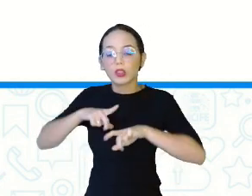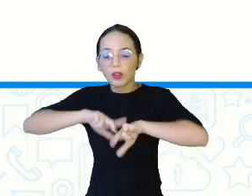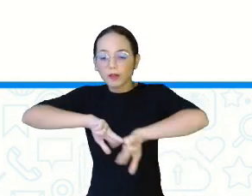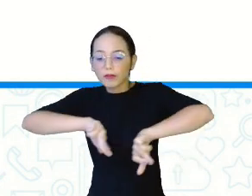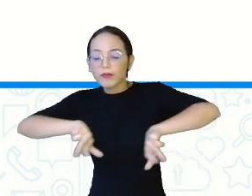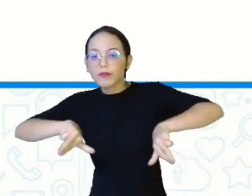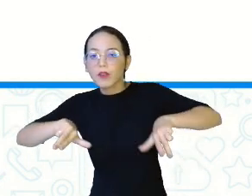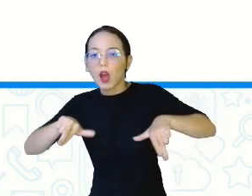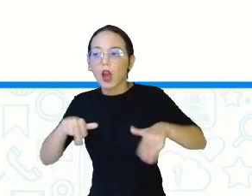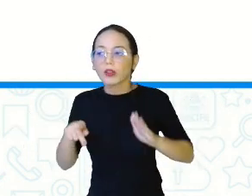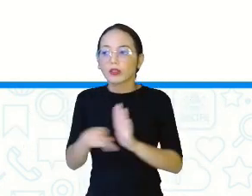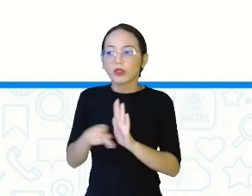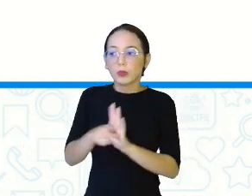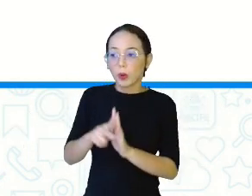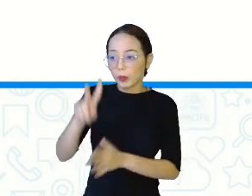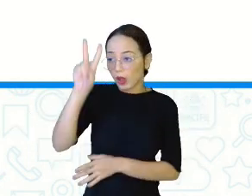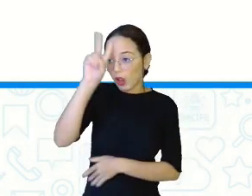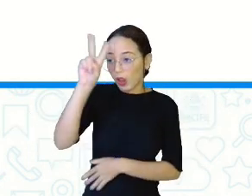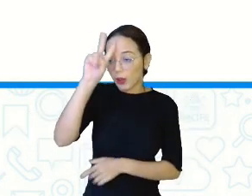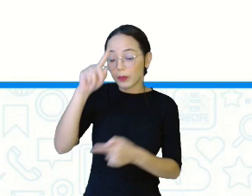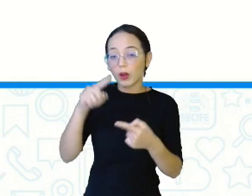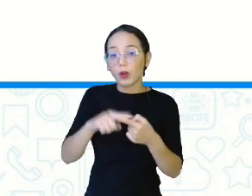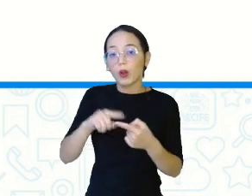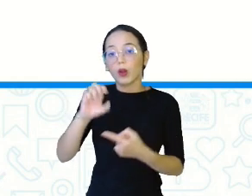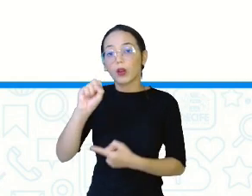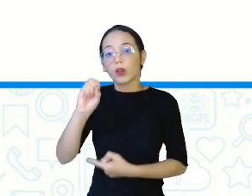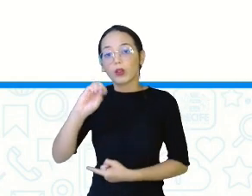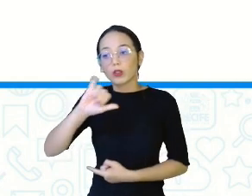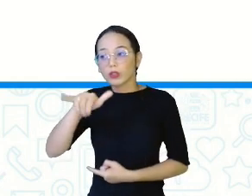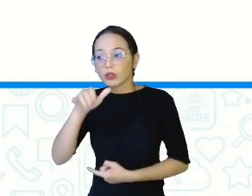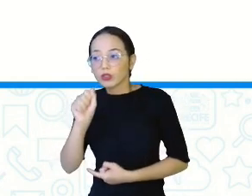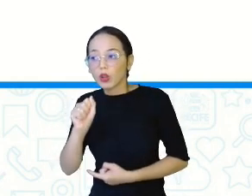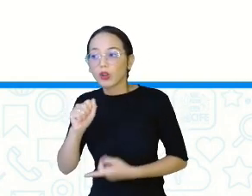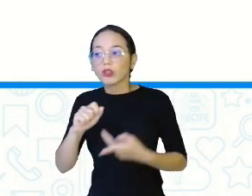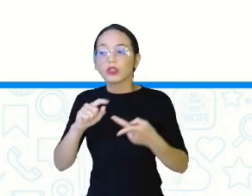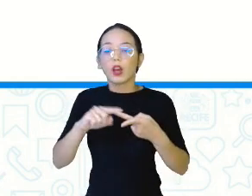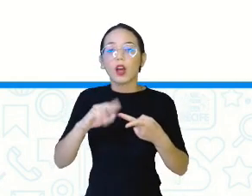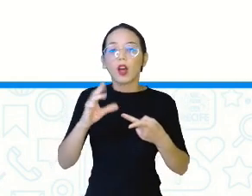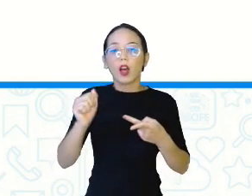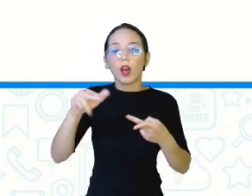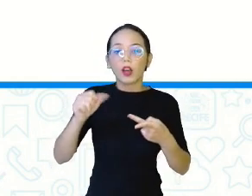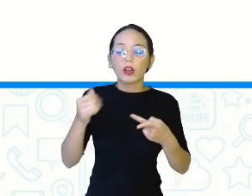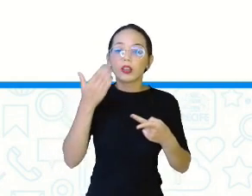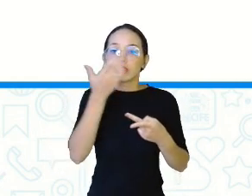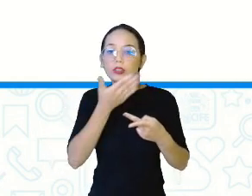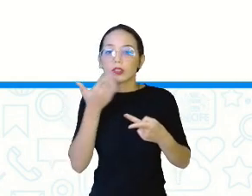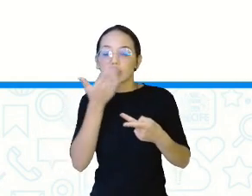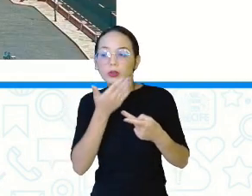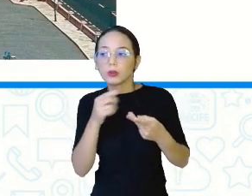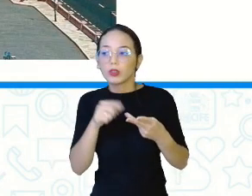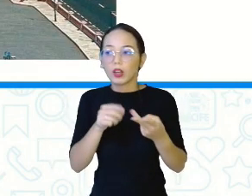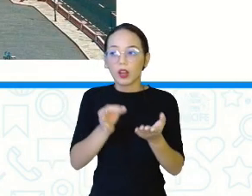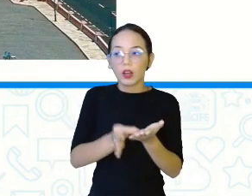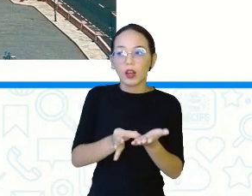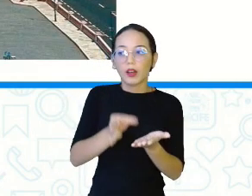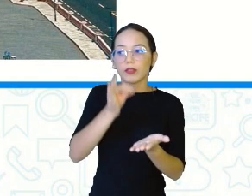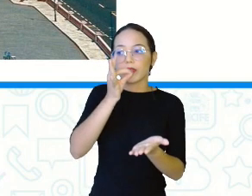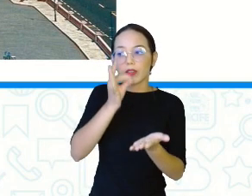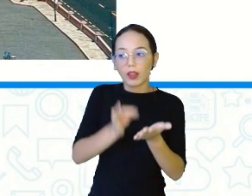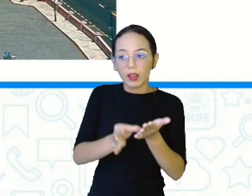mais cultivados, lembra quais são? Estão a soja, a cana-de-açúcar,